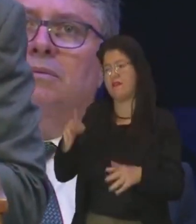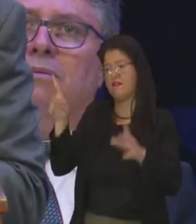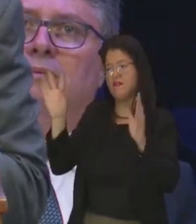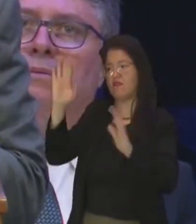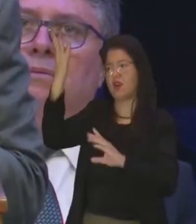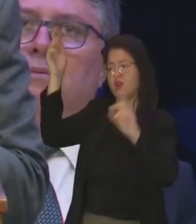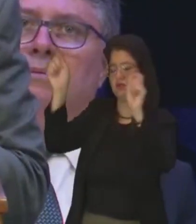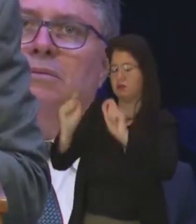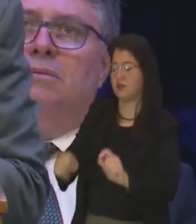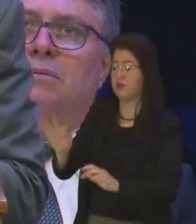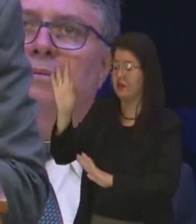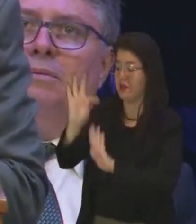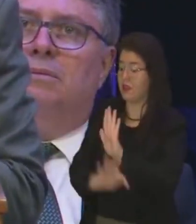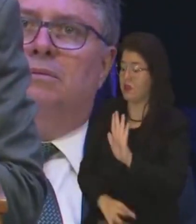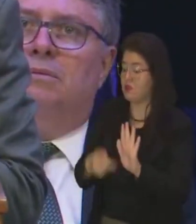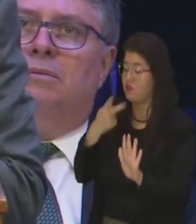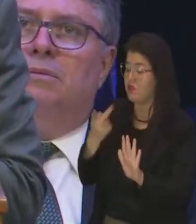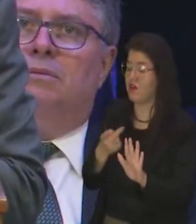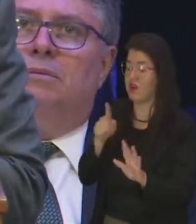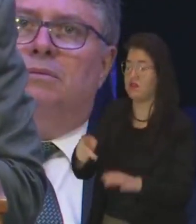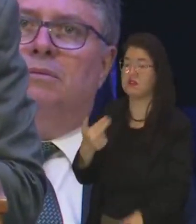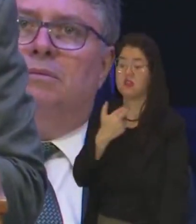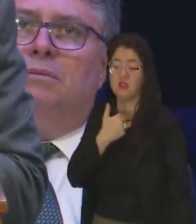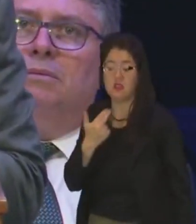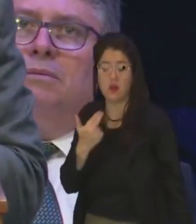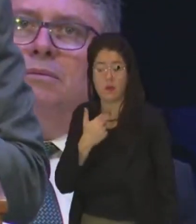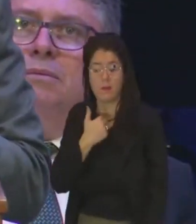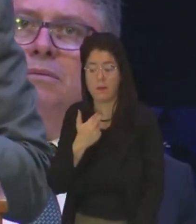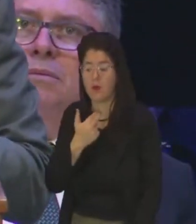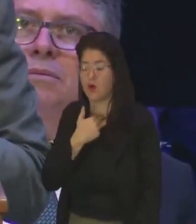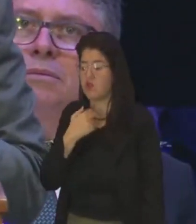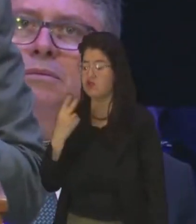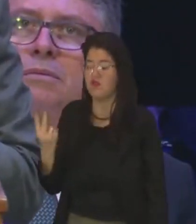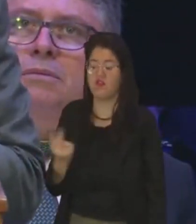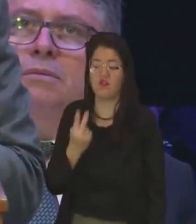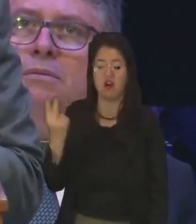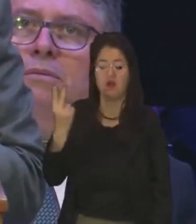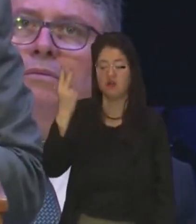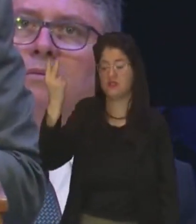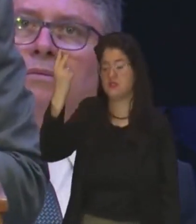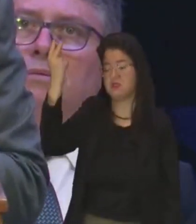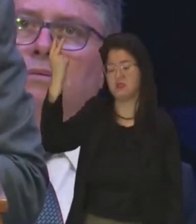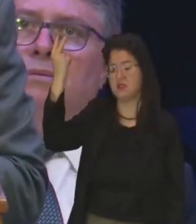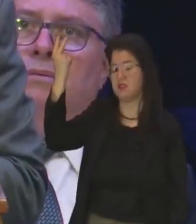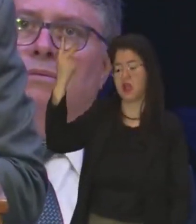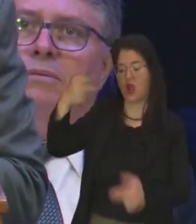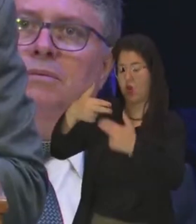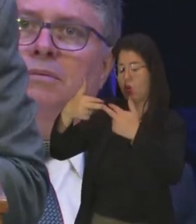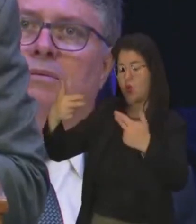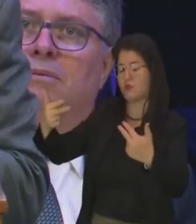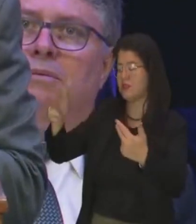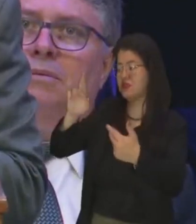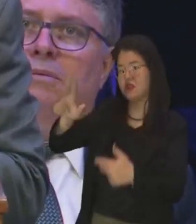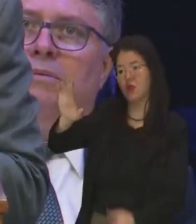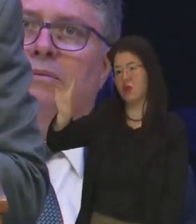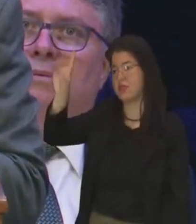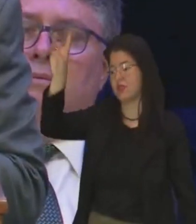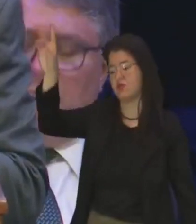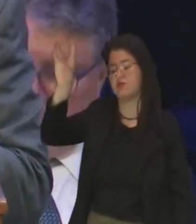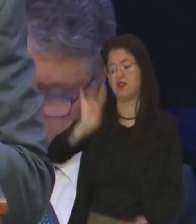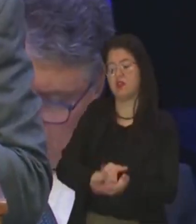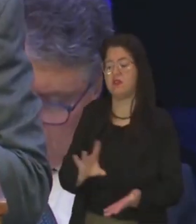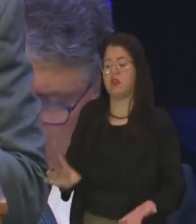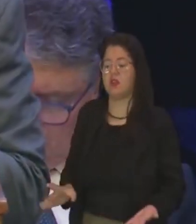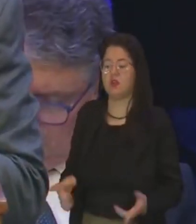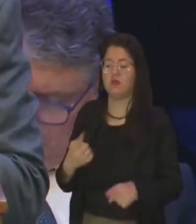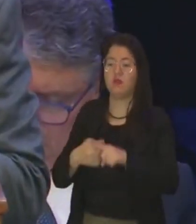dizer: não divida, não dê valor ao que não é o Deus verdadeiro. Por quê? Porque